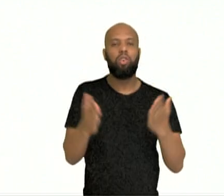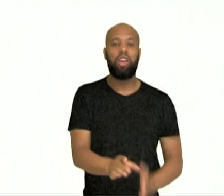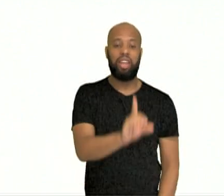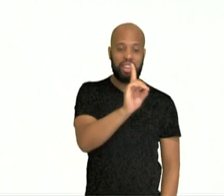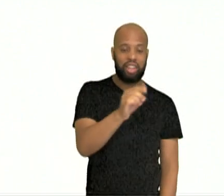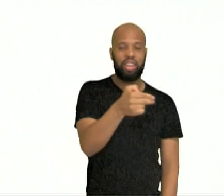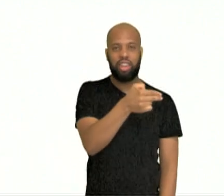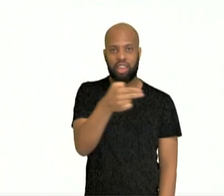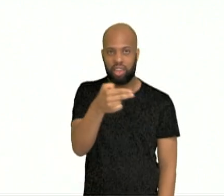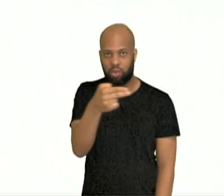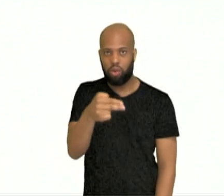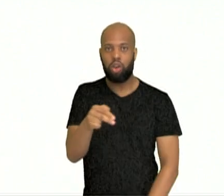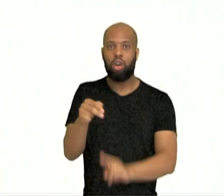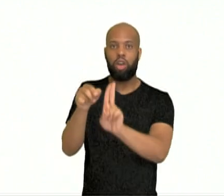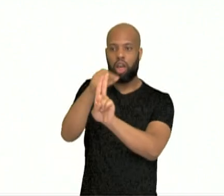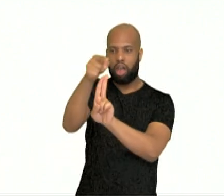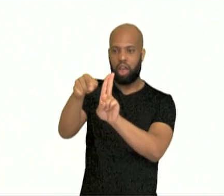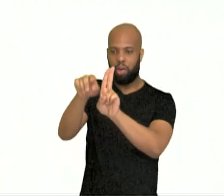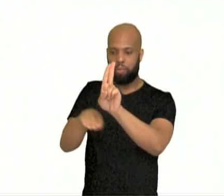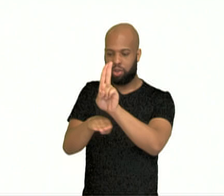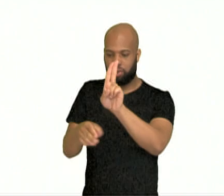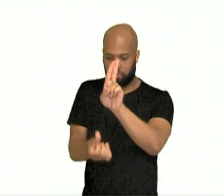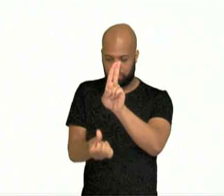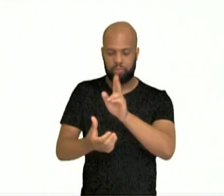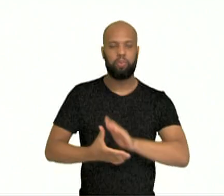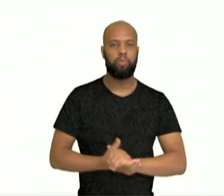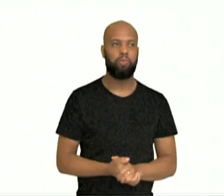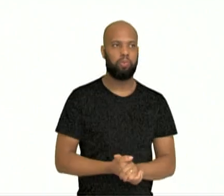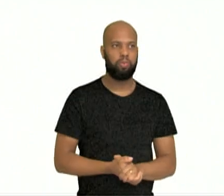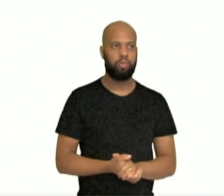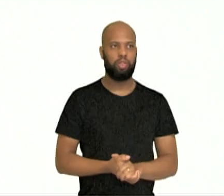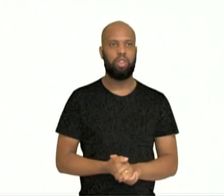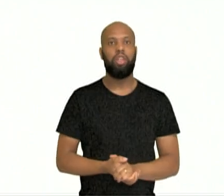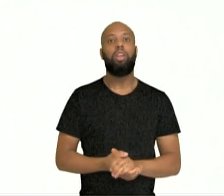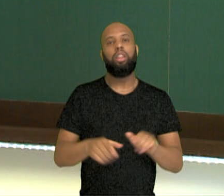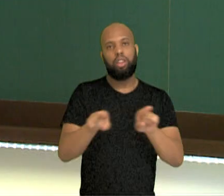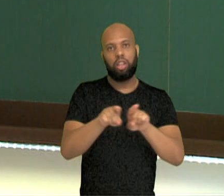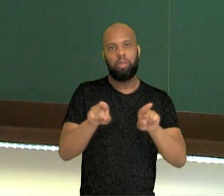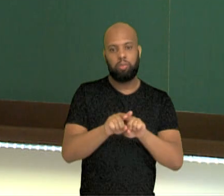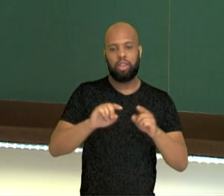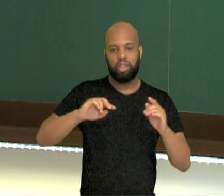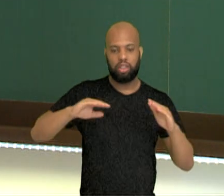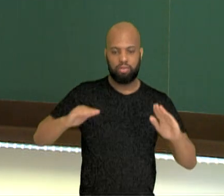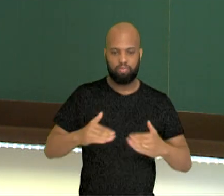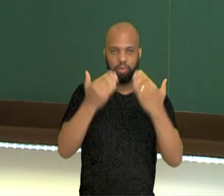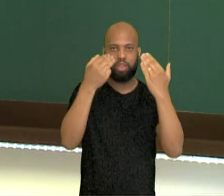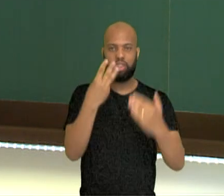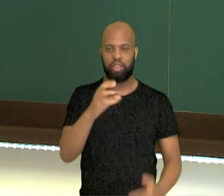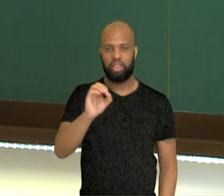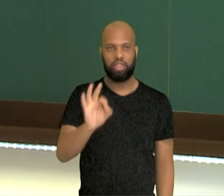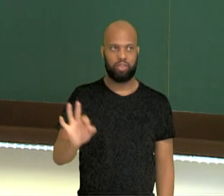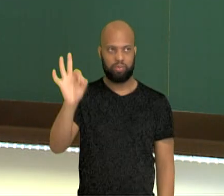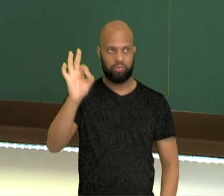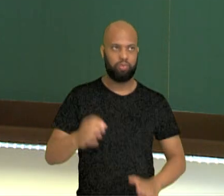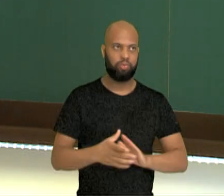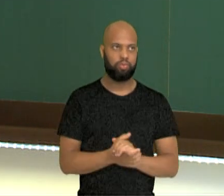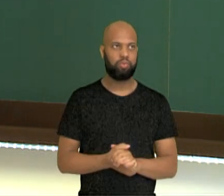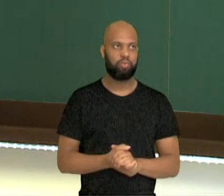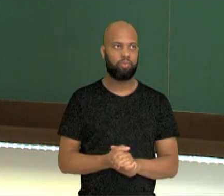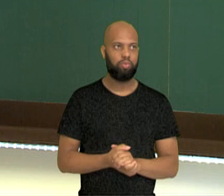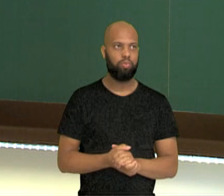que o D é π sobre 6, né? Também equivalente aí a 30 graus.